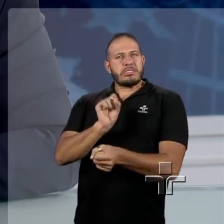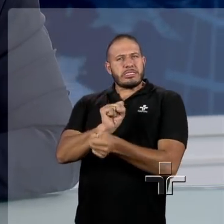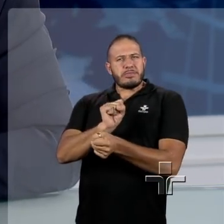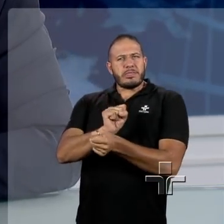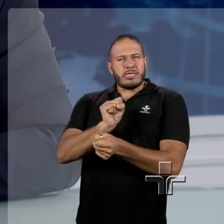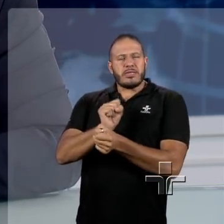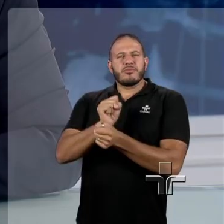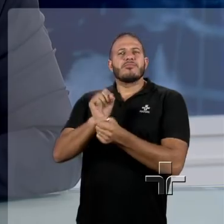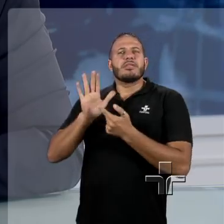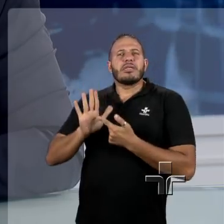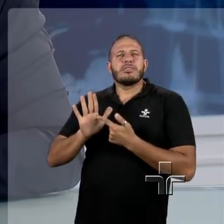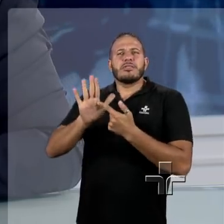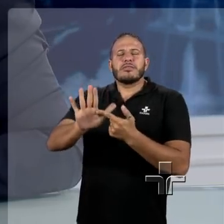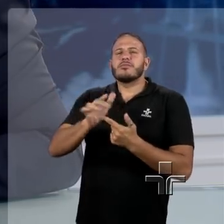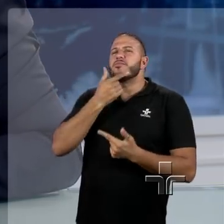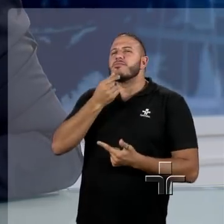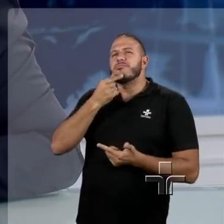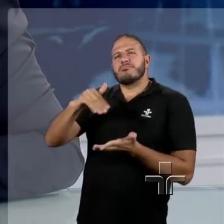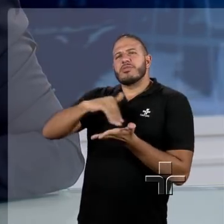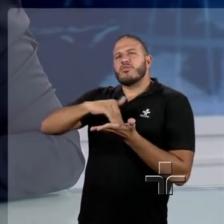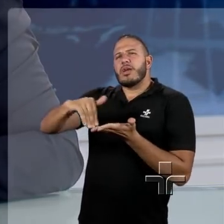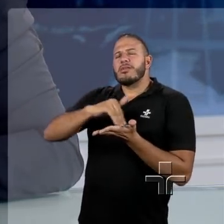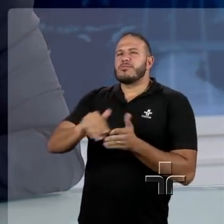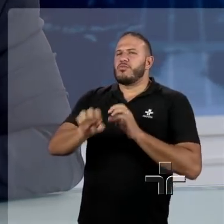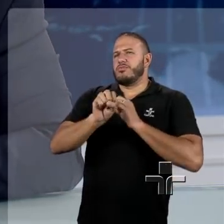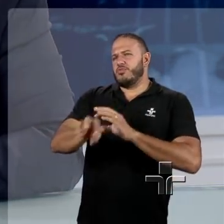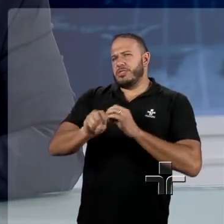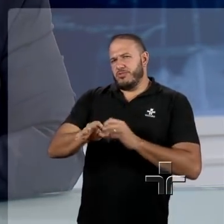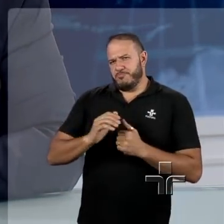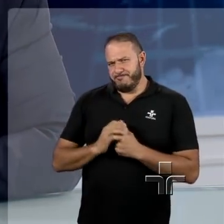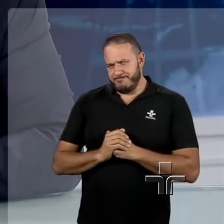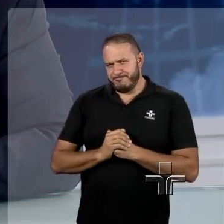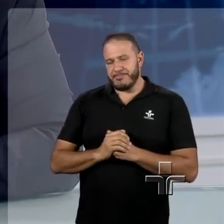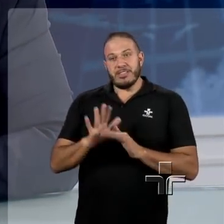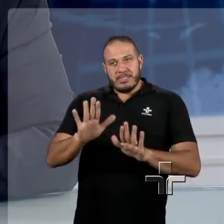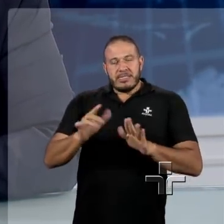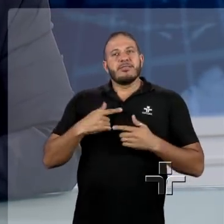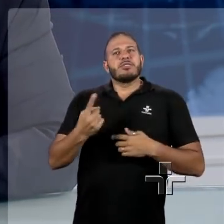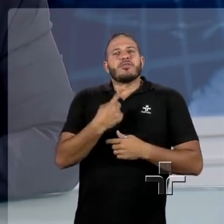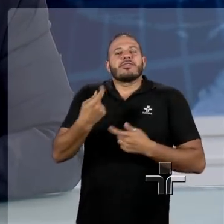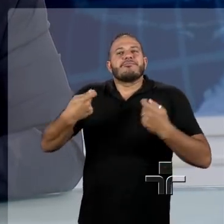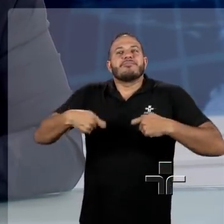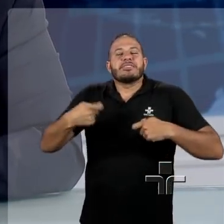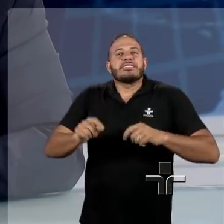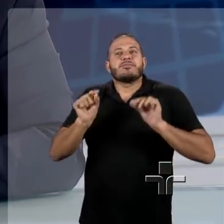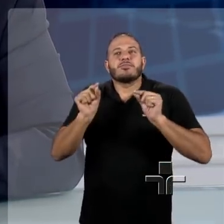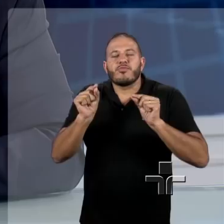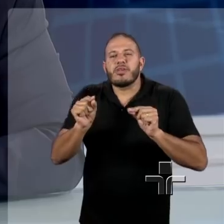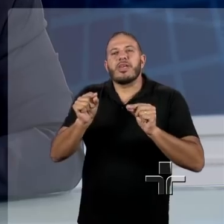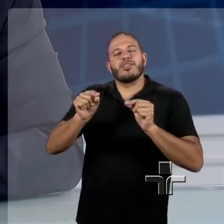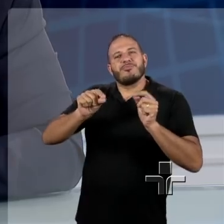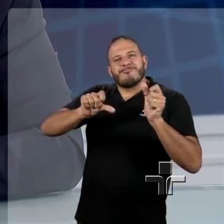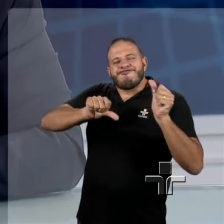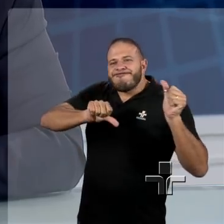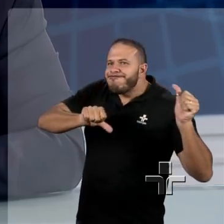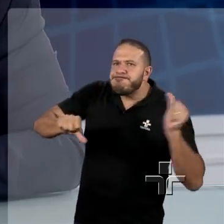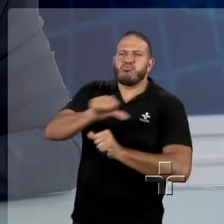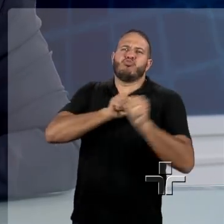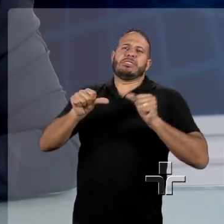indicação do secretário da educação, né? Nós precisamos de uma revolução